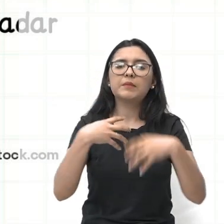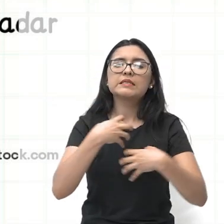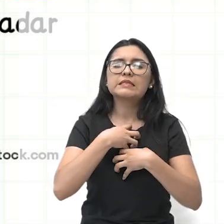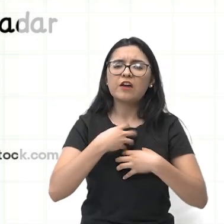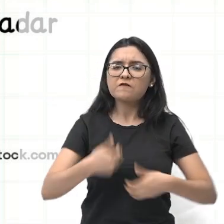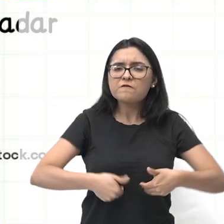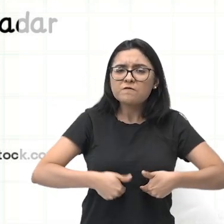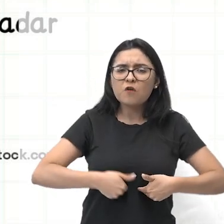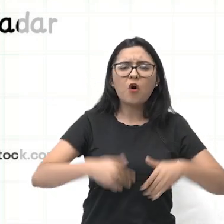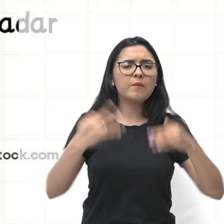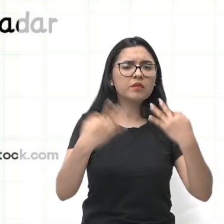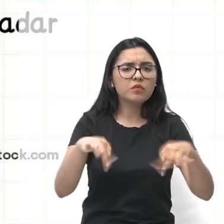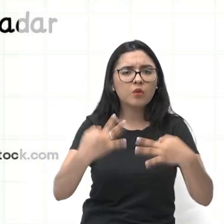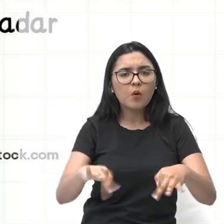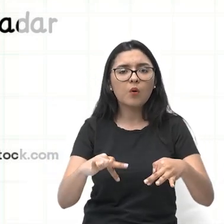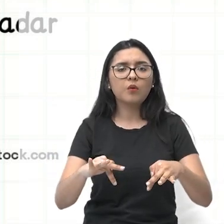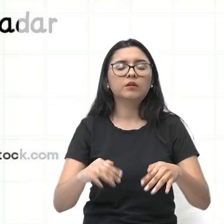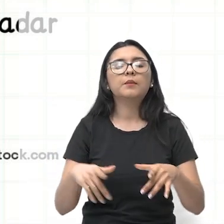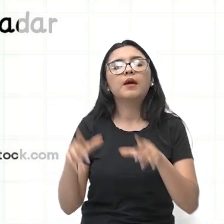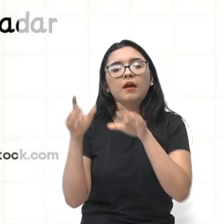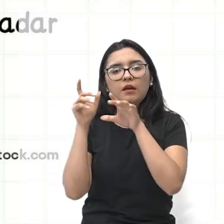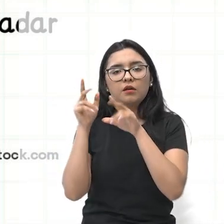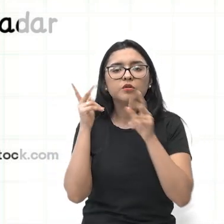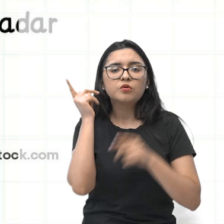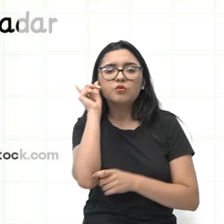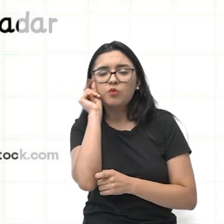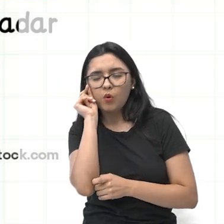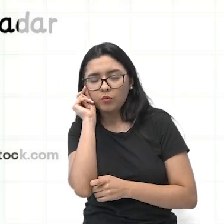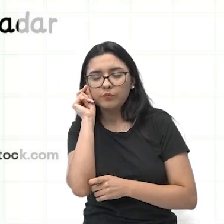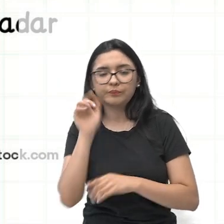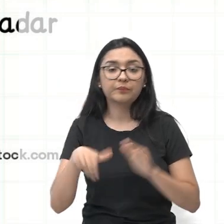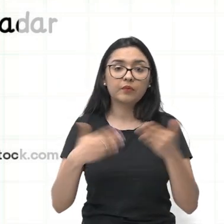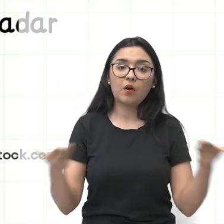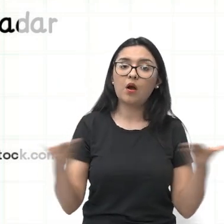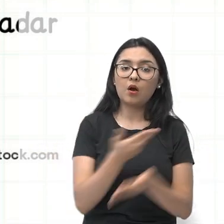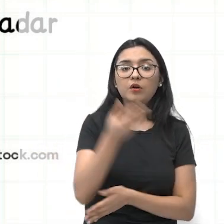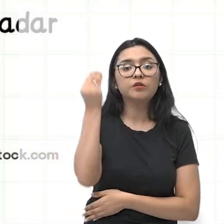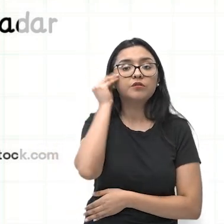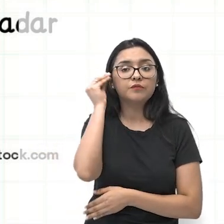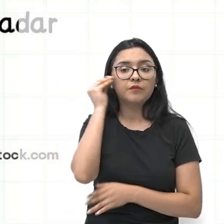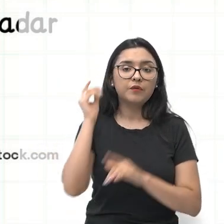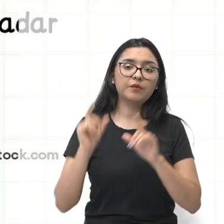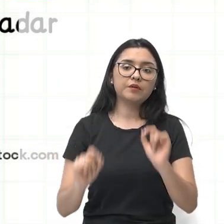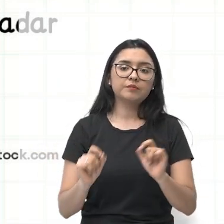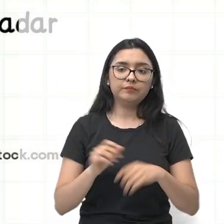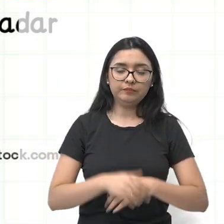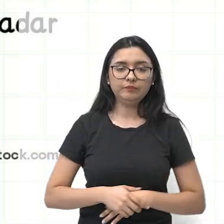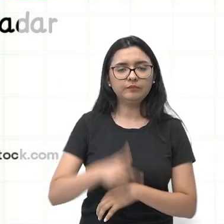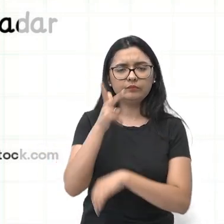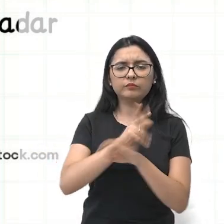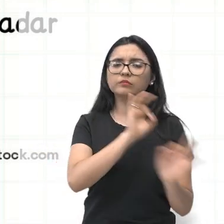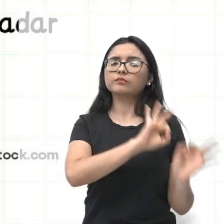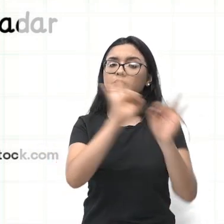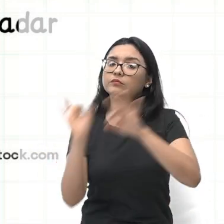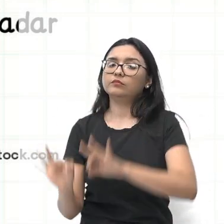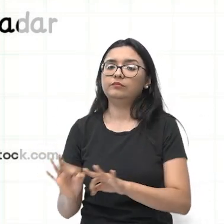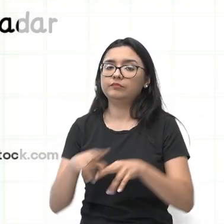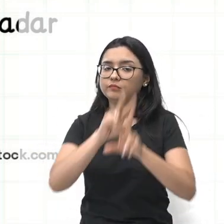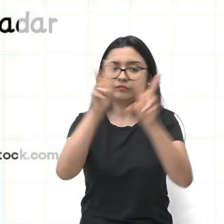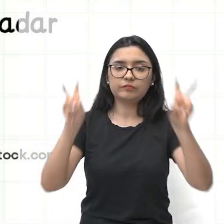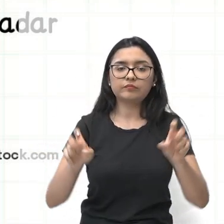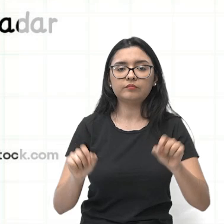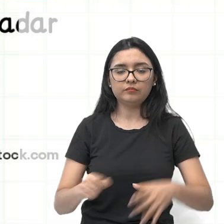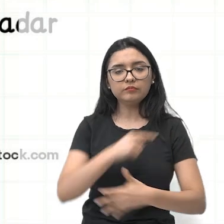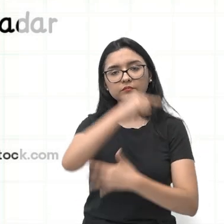fome, de dor e sono. Agora nós vamos ver aqui uma animação